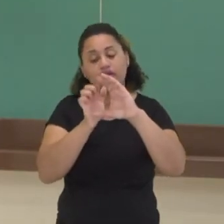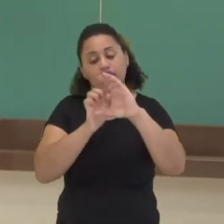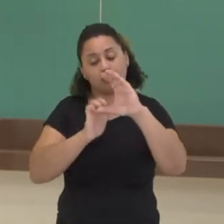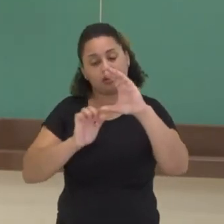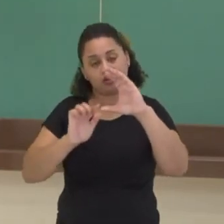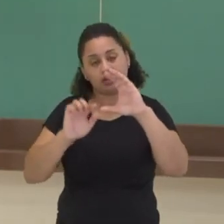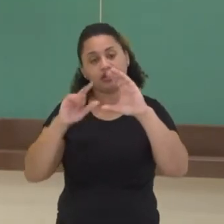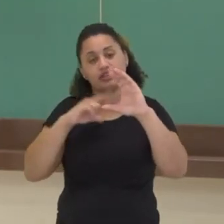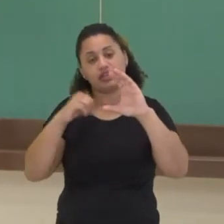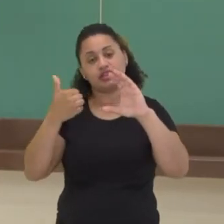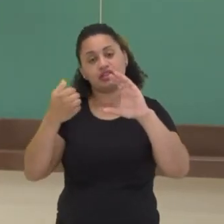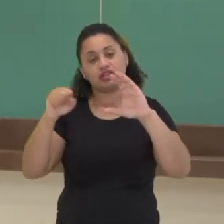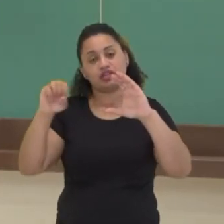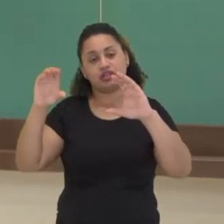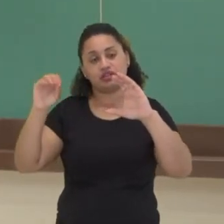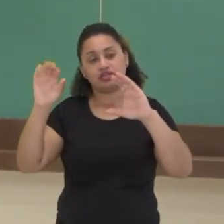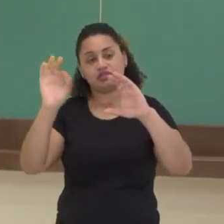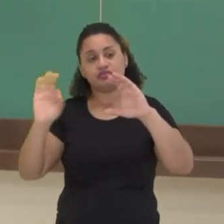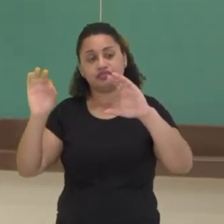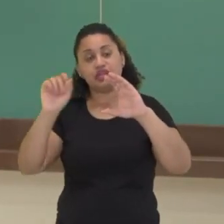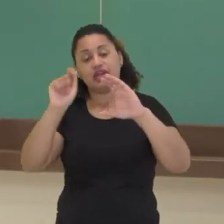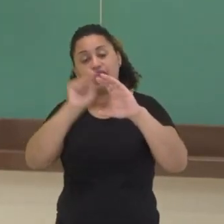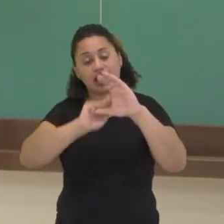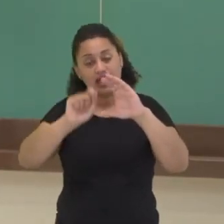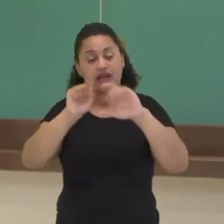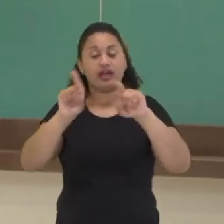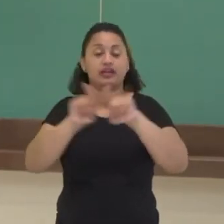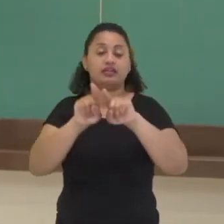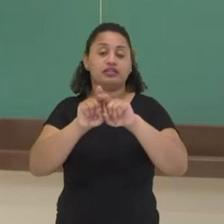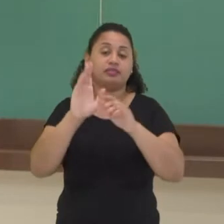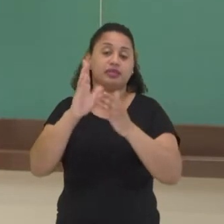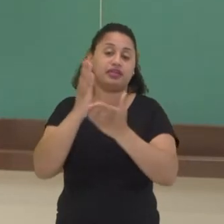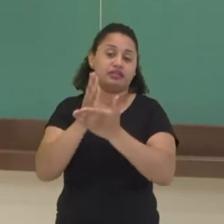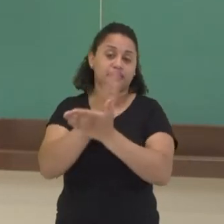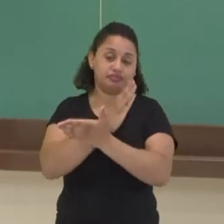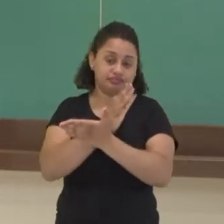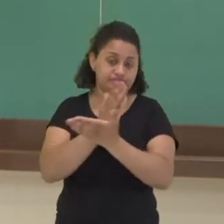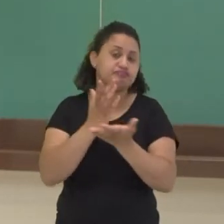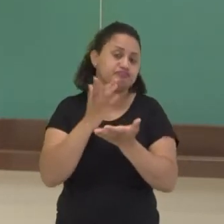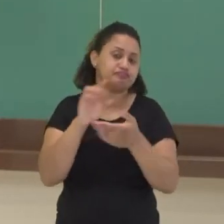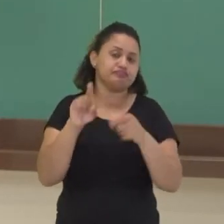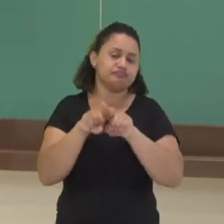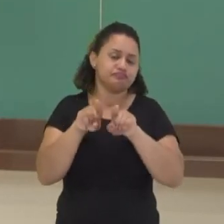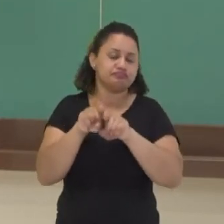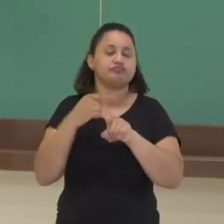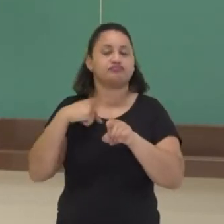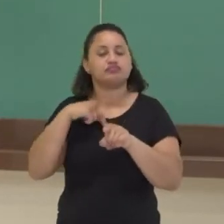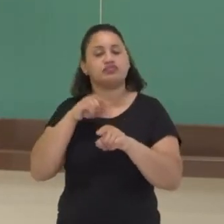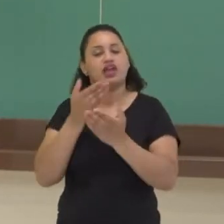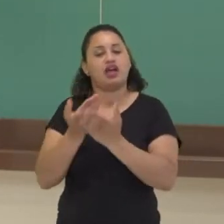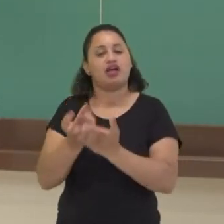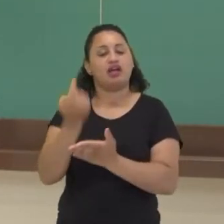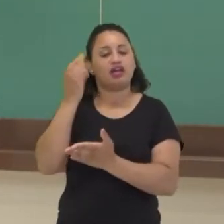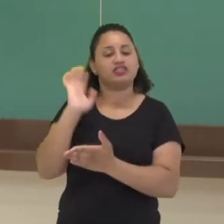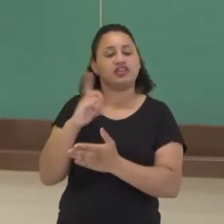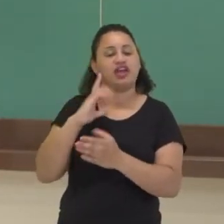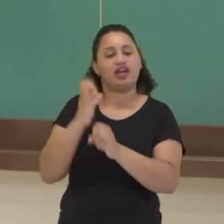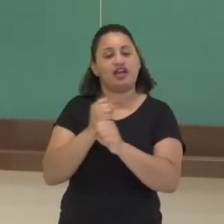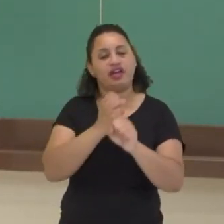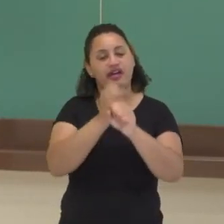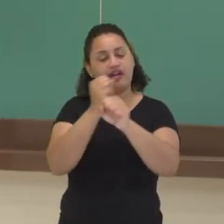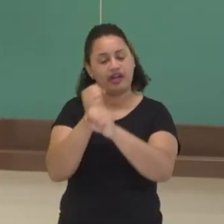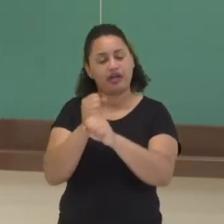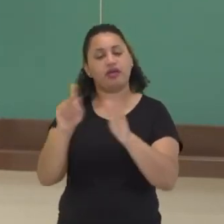graus. E sua área é a metade também do círculo. A gente já fez cálculos na aula passada envolvendo